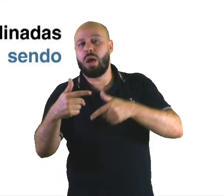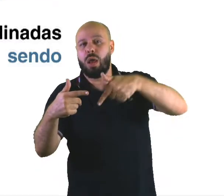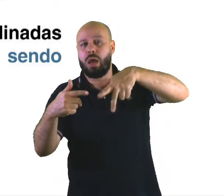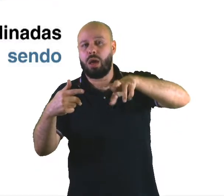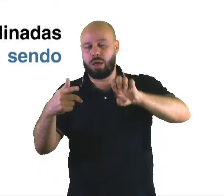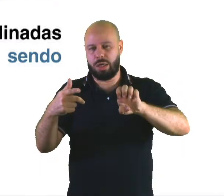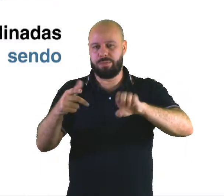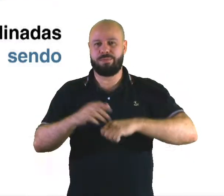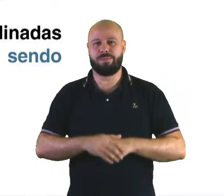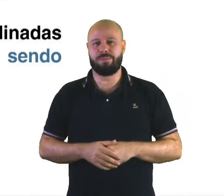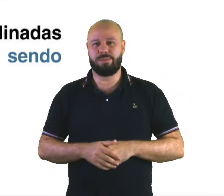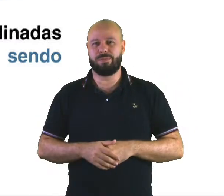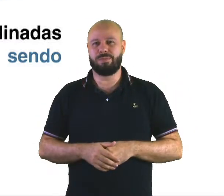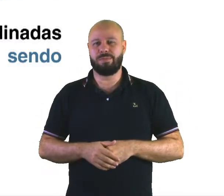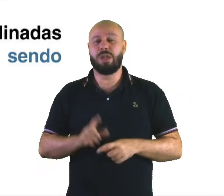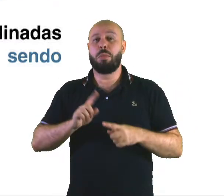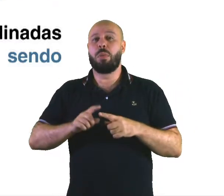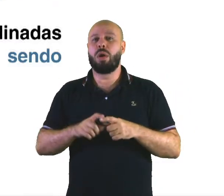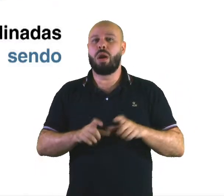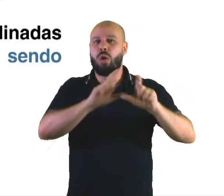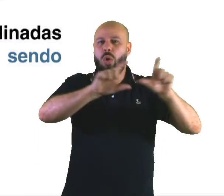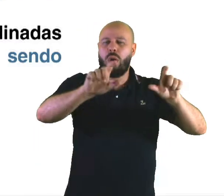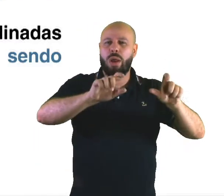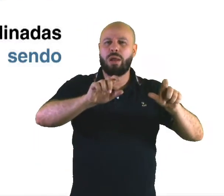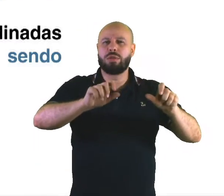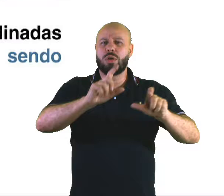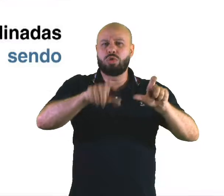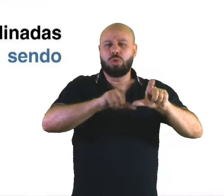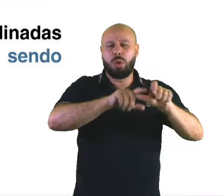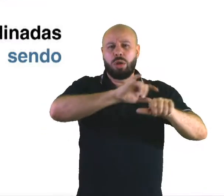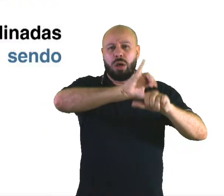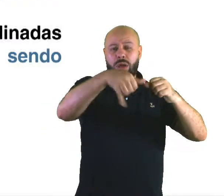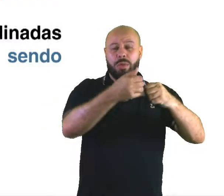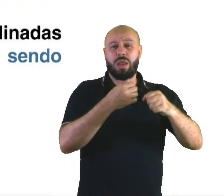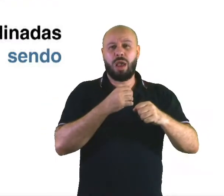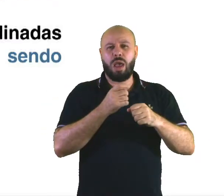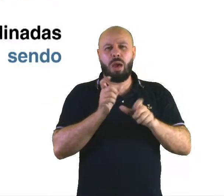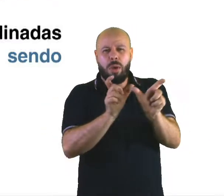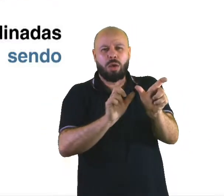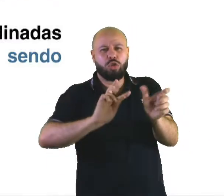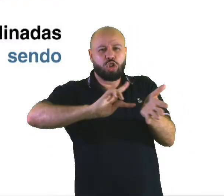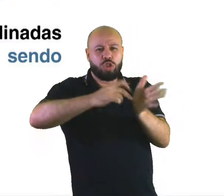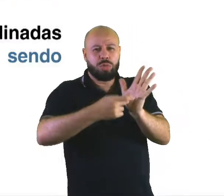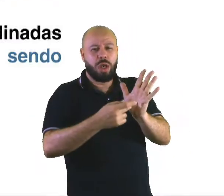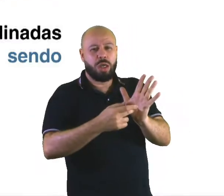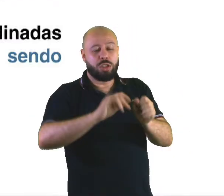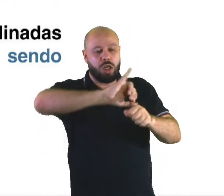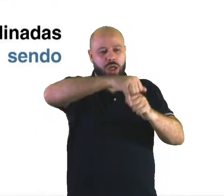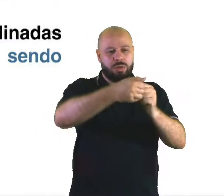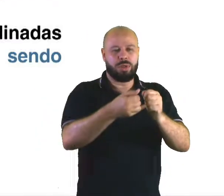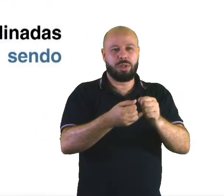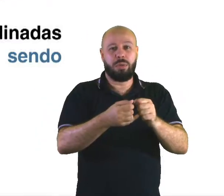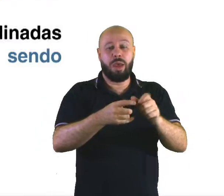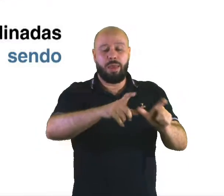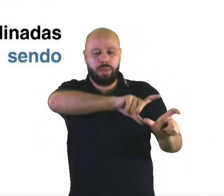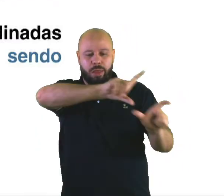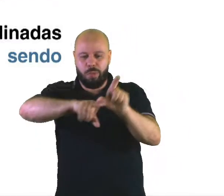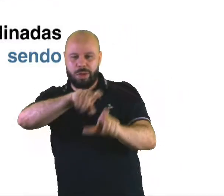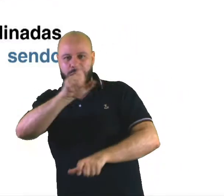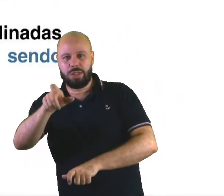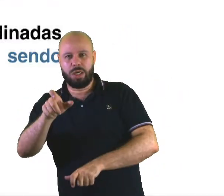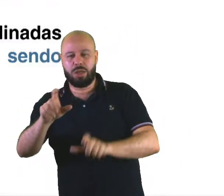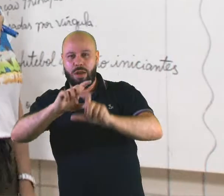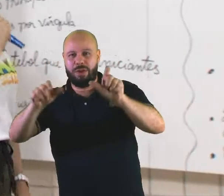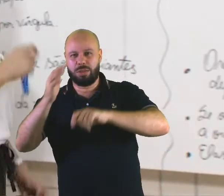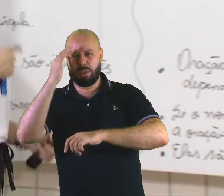Isso ocorre porque as orações subordinadas adjetivas têm valor de adjetivo, sendo dependentes da oração principal.